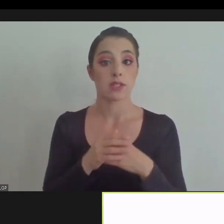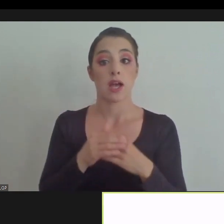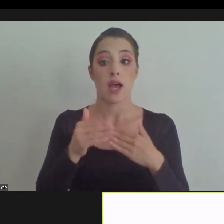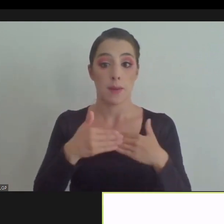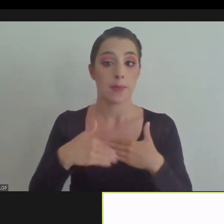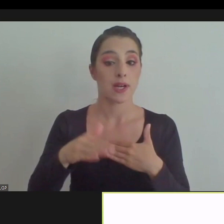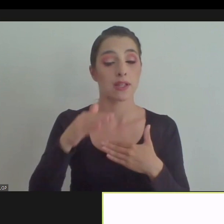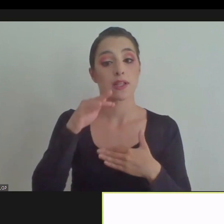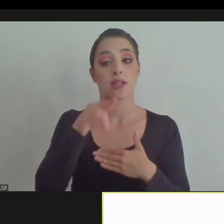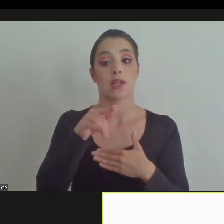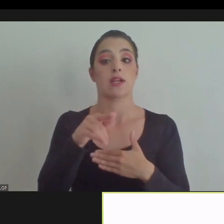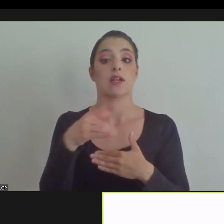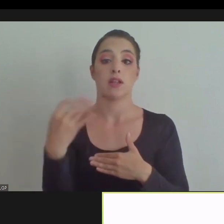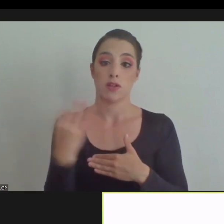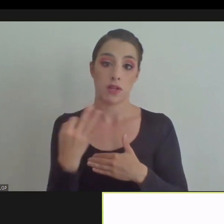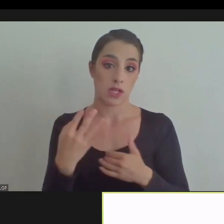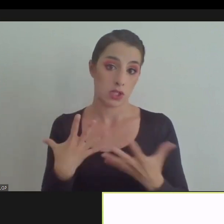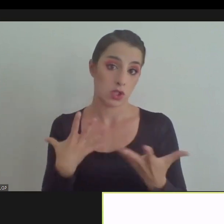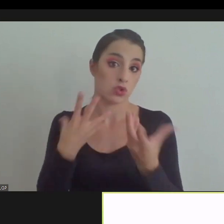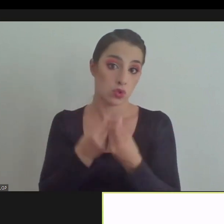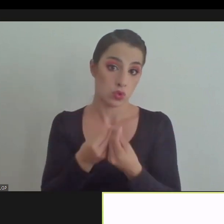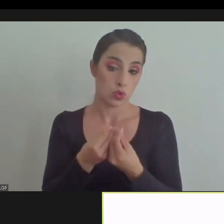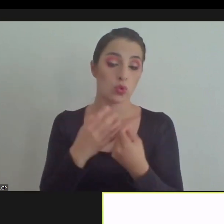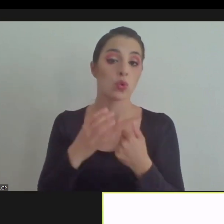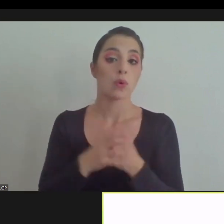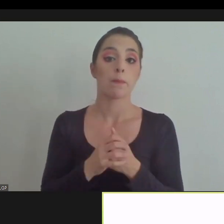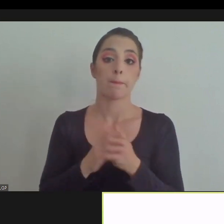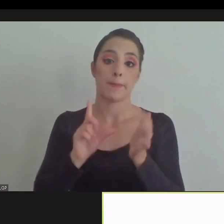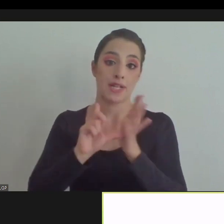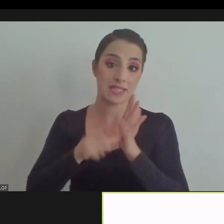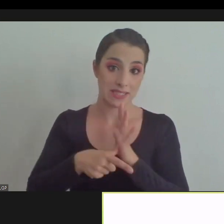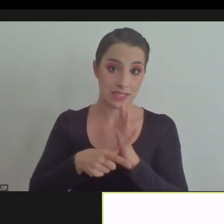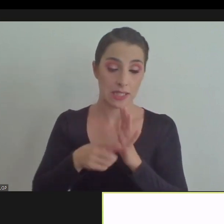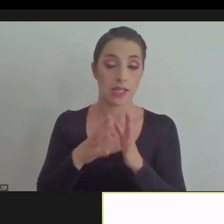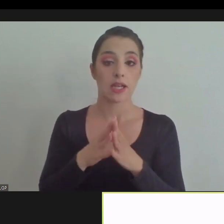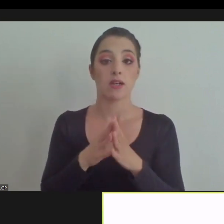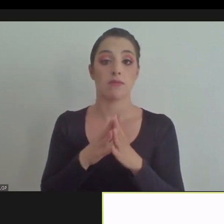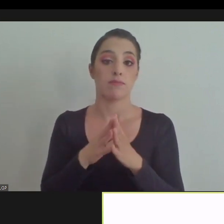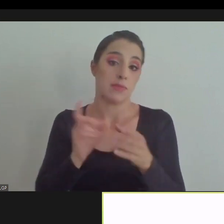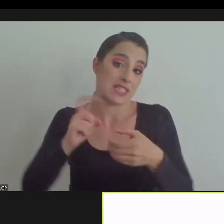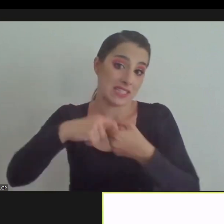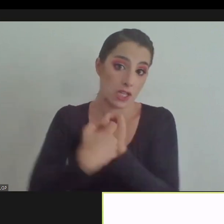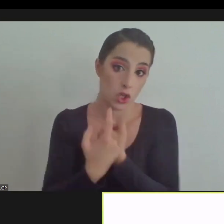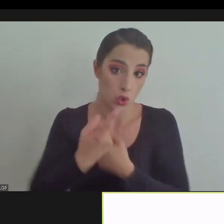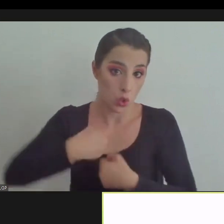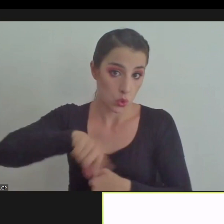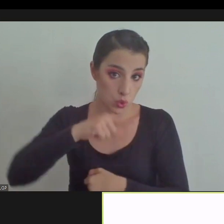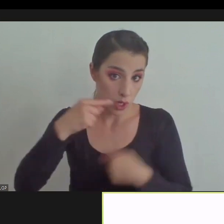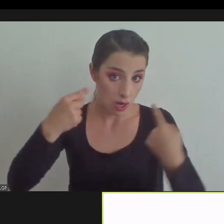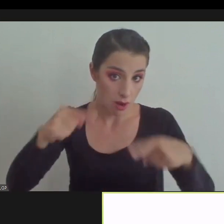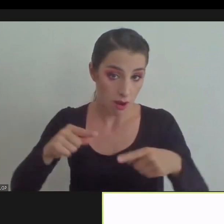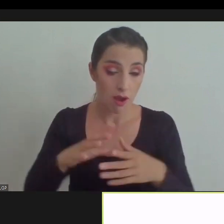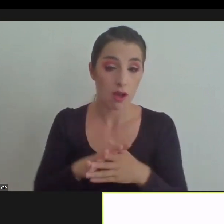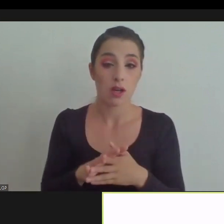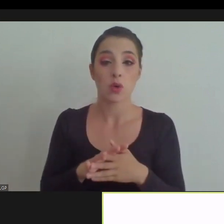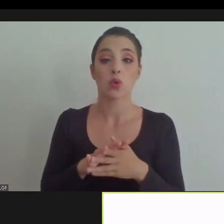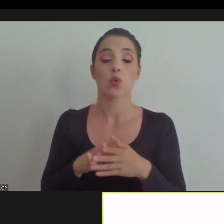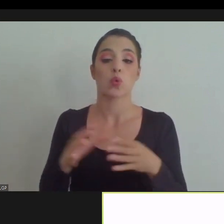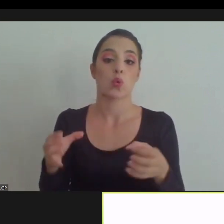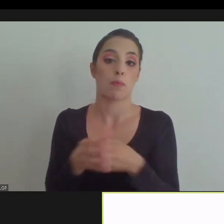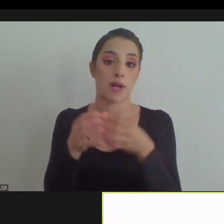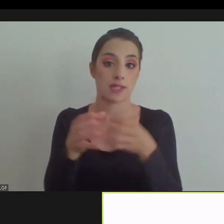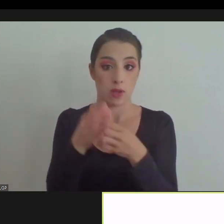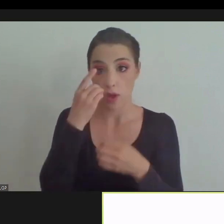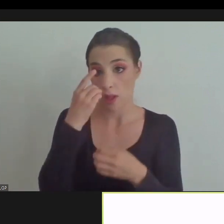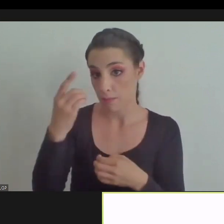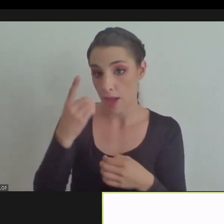disto que, em parceria com a Organização de Boa Governação Financeira, que é da cooperação alemã, se cria